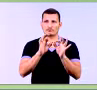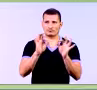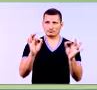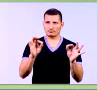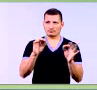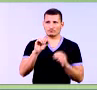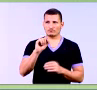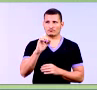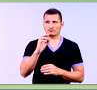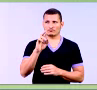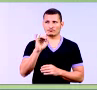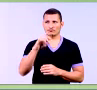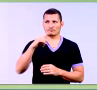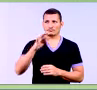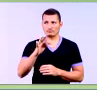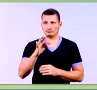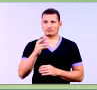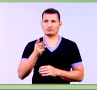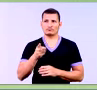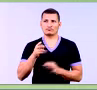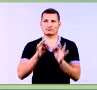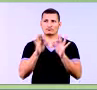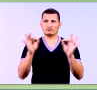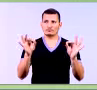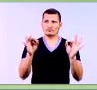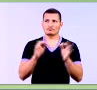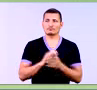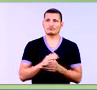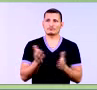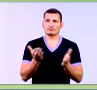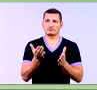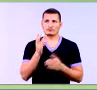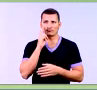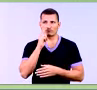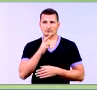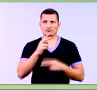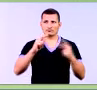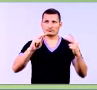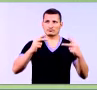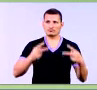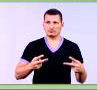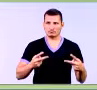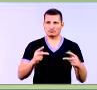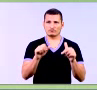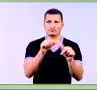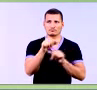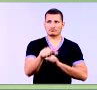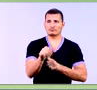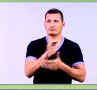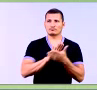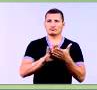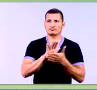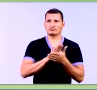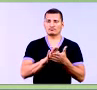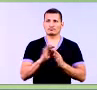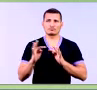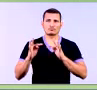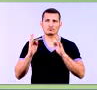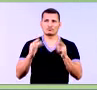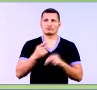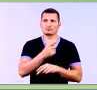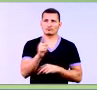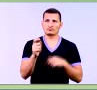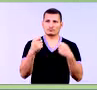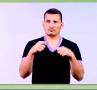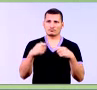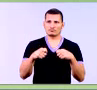novamente, a mesma estrutura. Agora observe que o HTML não se modifica. Tudo que vocês precisarem